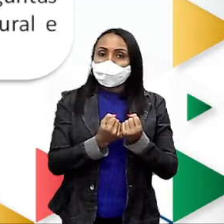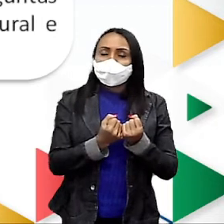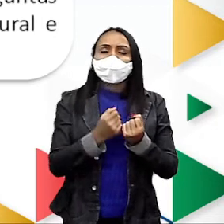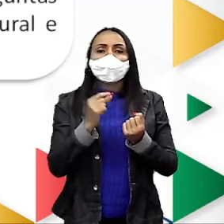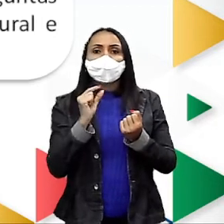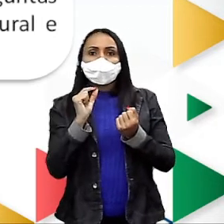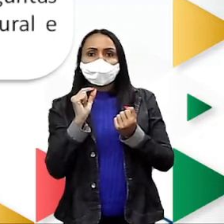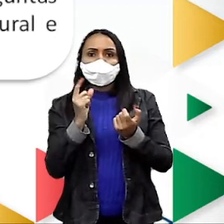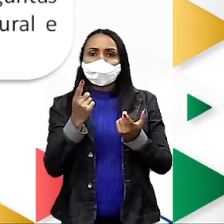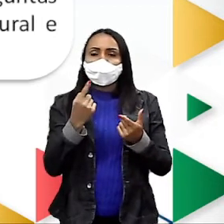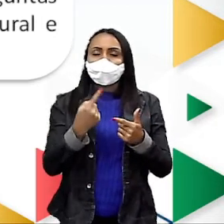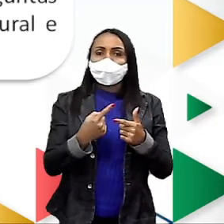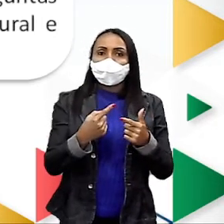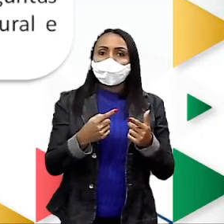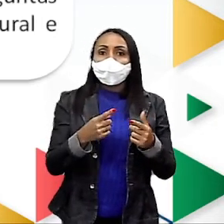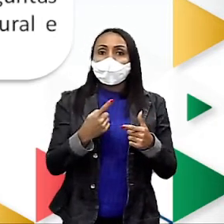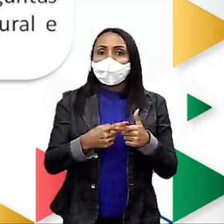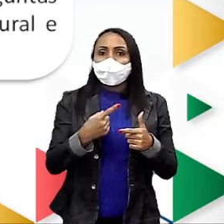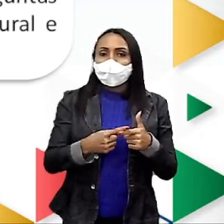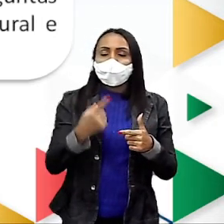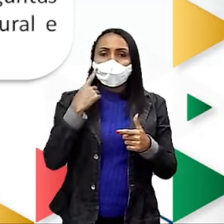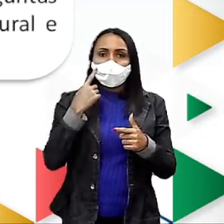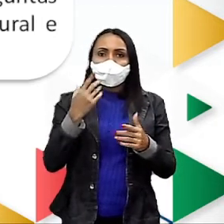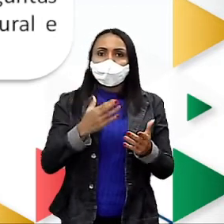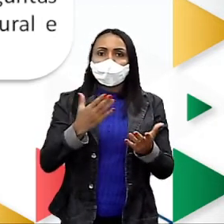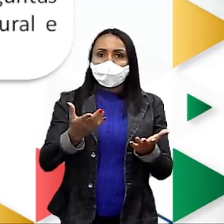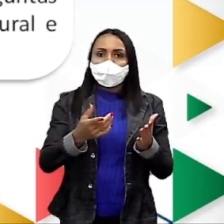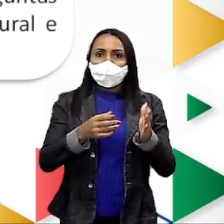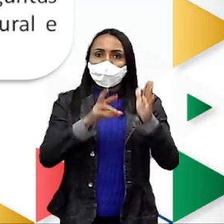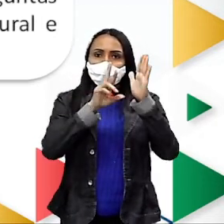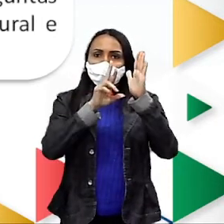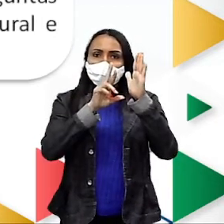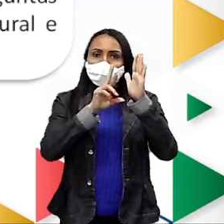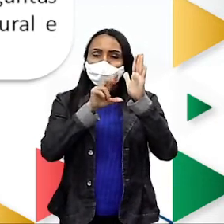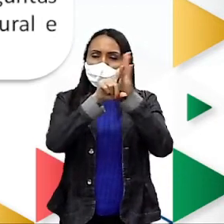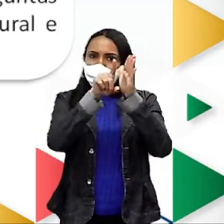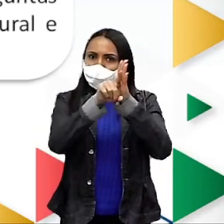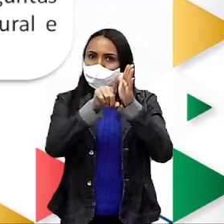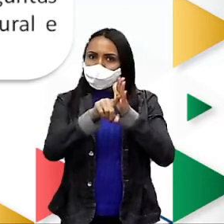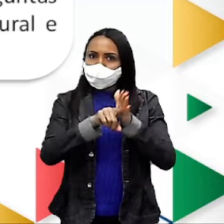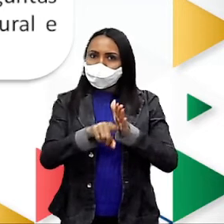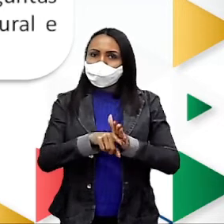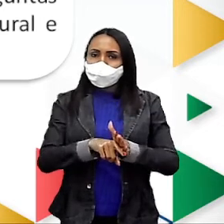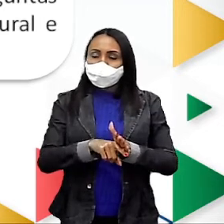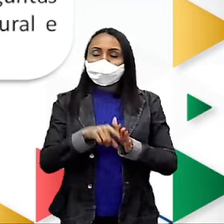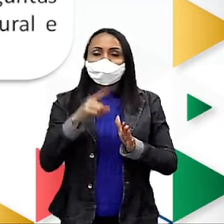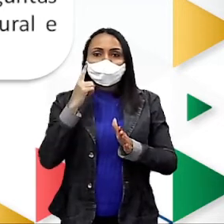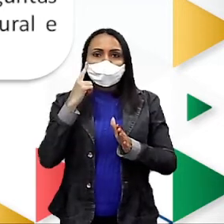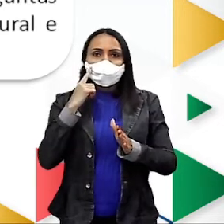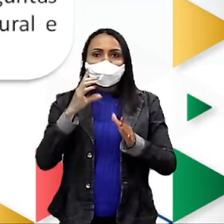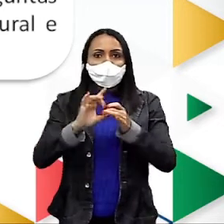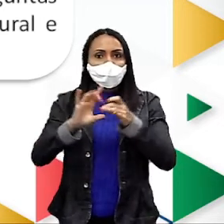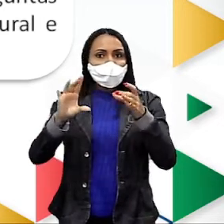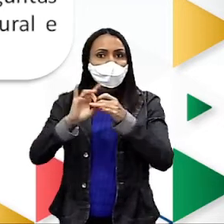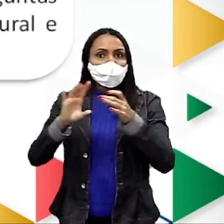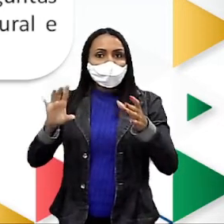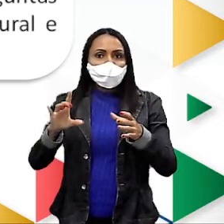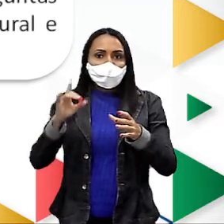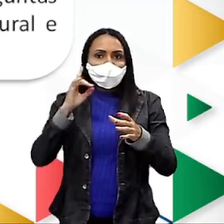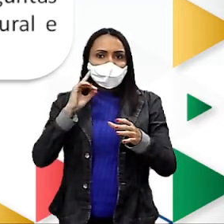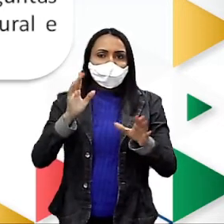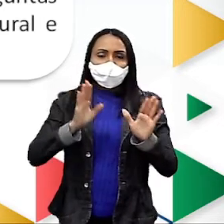semidiretiva, pois é encaminhada por uma série de perguntas, guias relativamente abertas e não